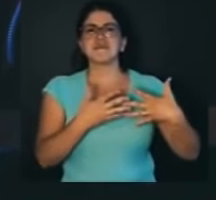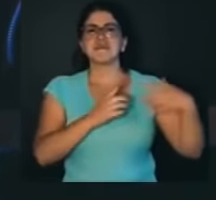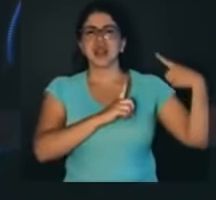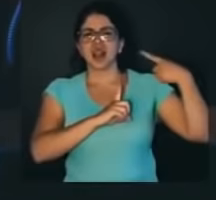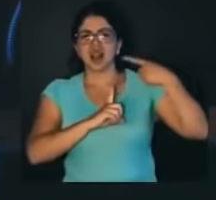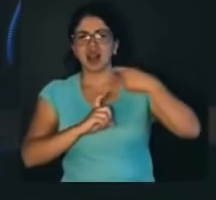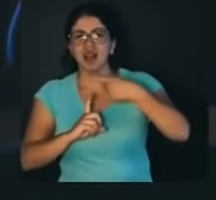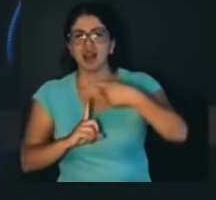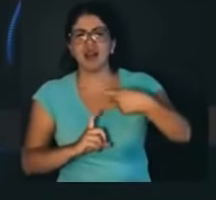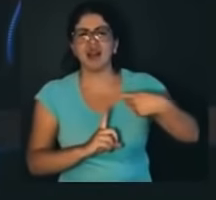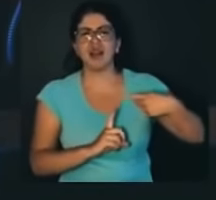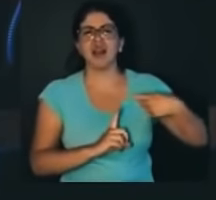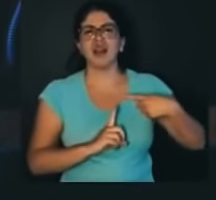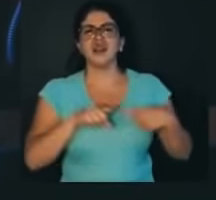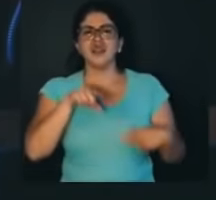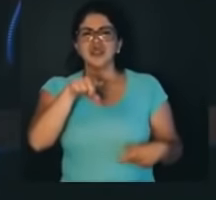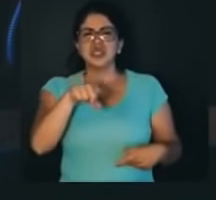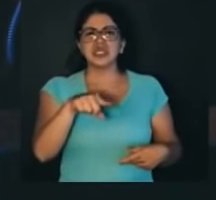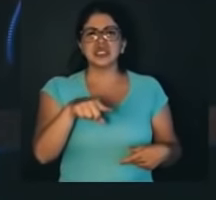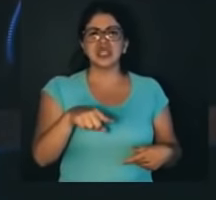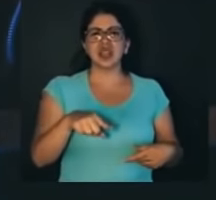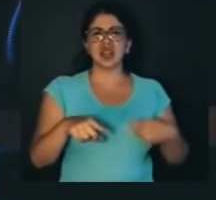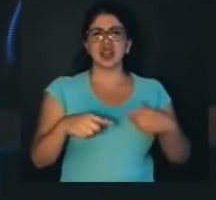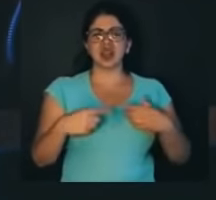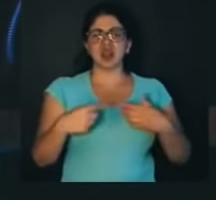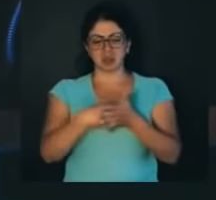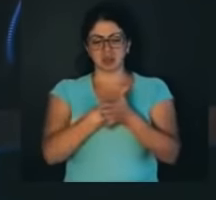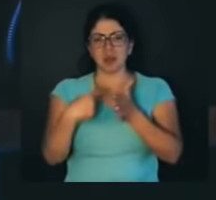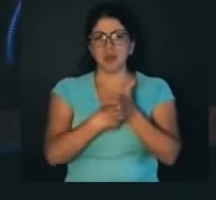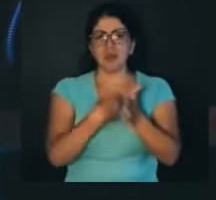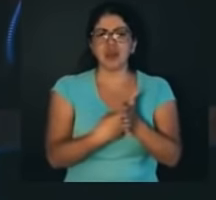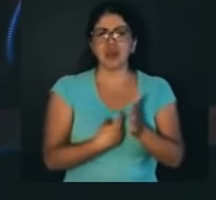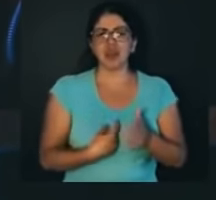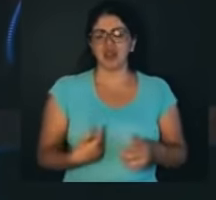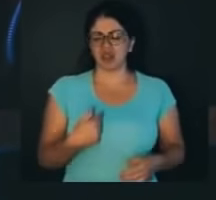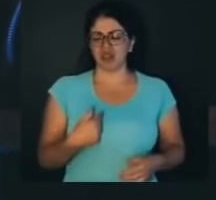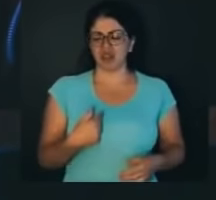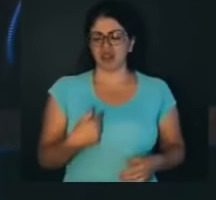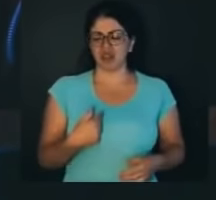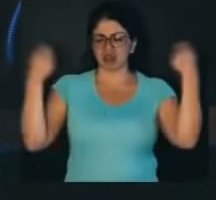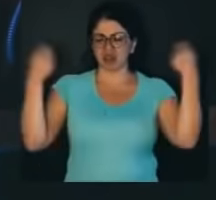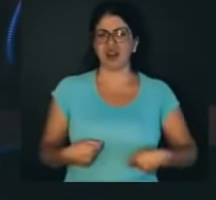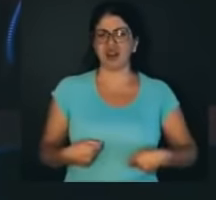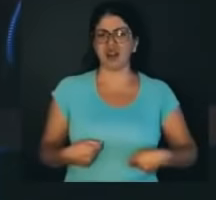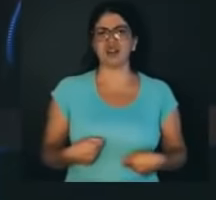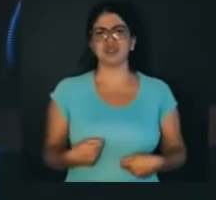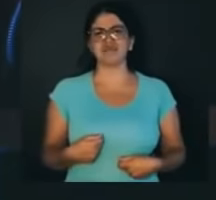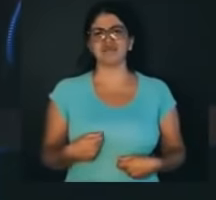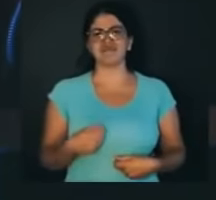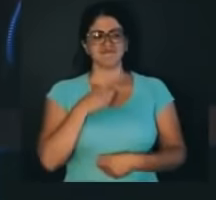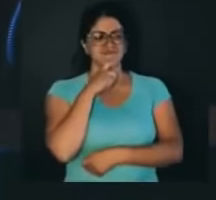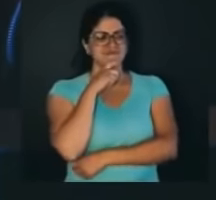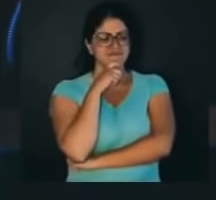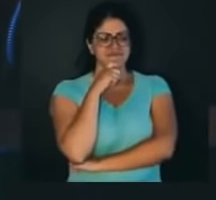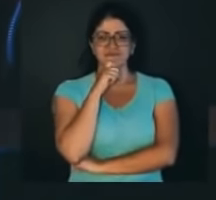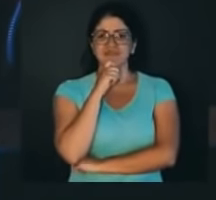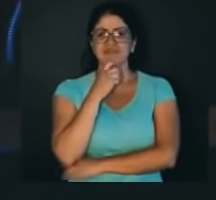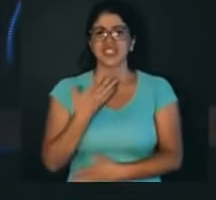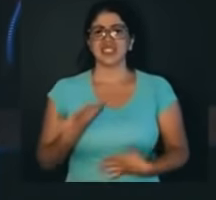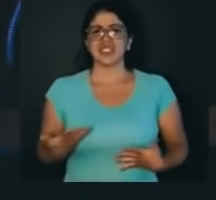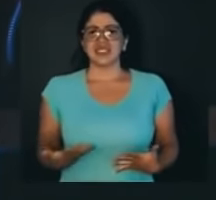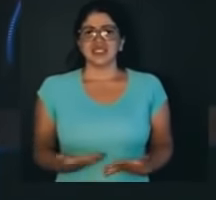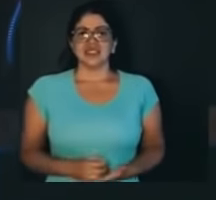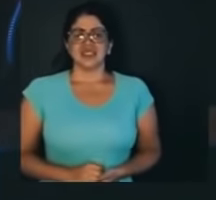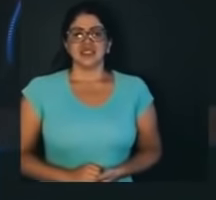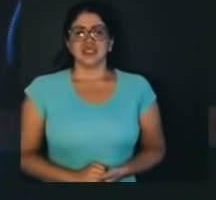começa a questionar a tua incapacidade. Não é porque você não tenha habilidades, competência e tão pouco atitude,